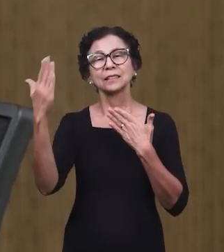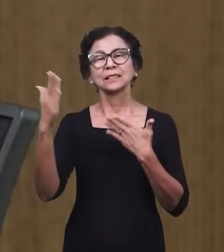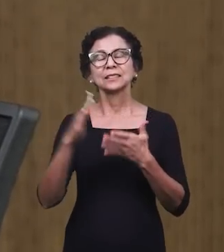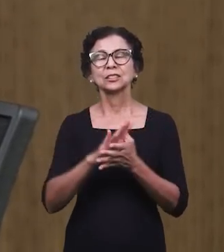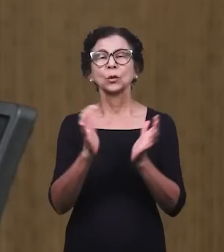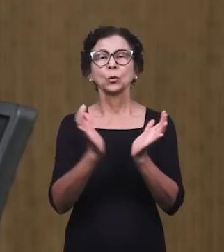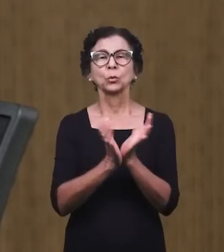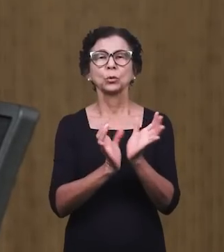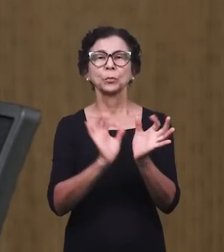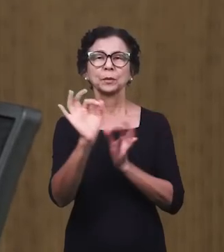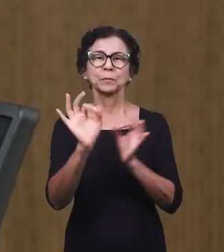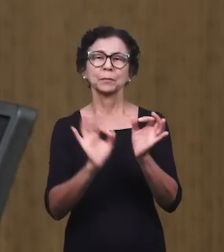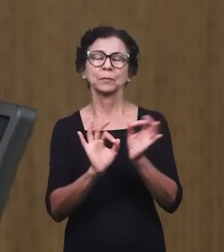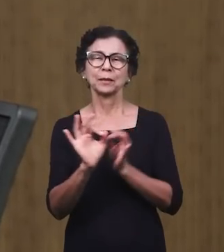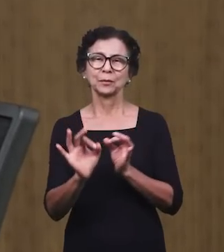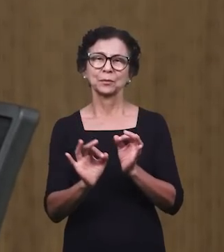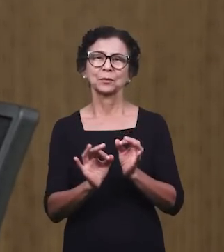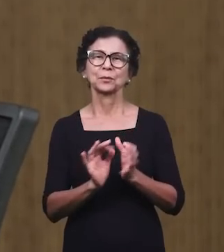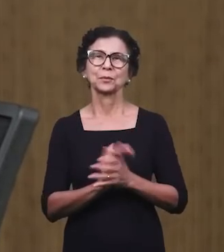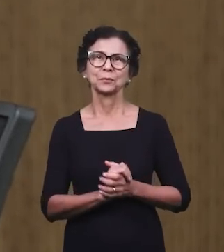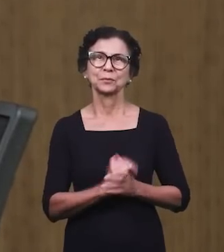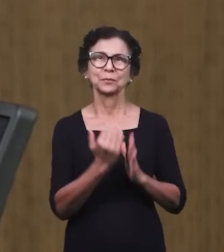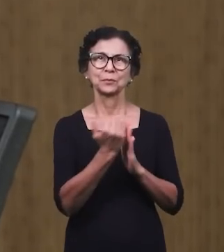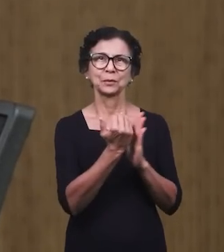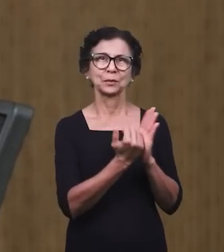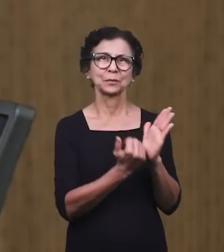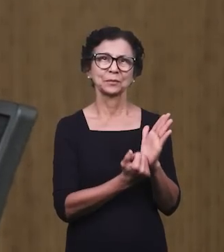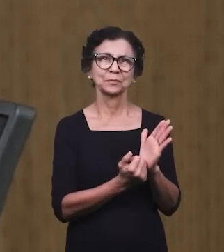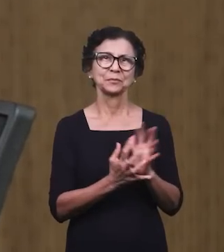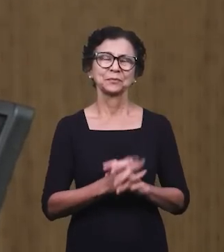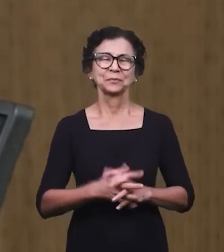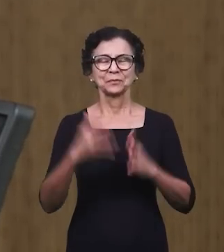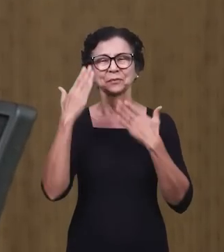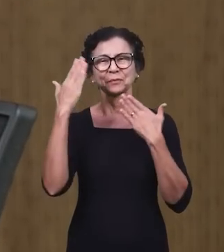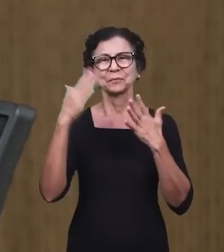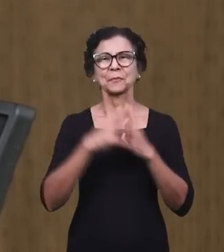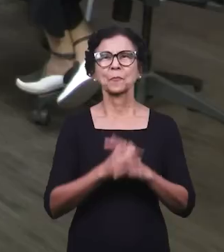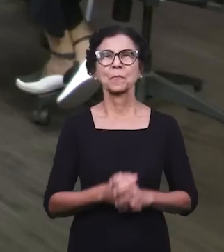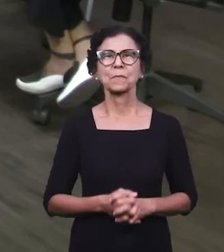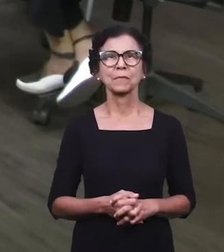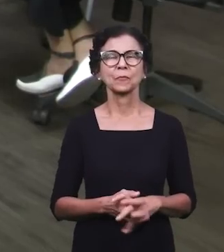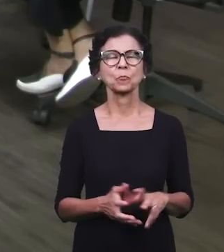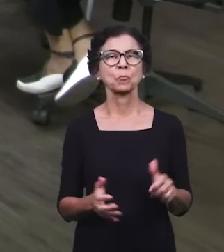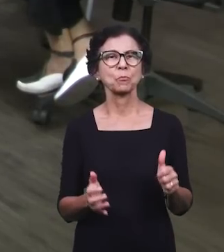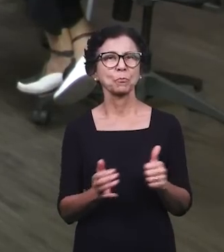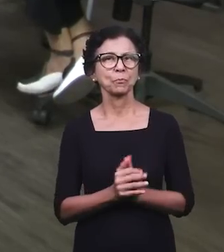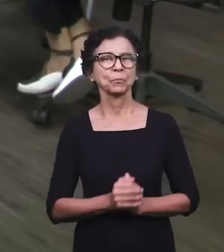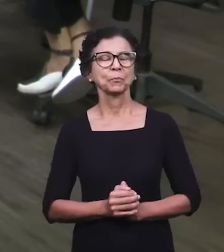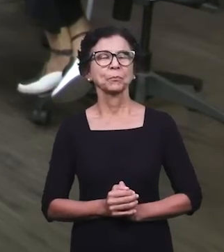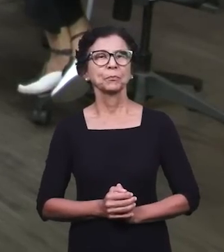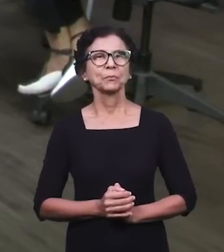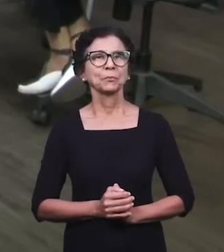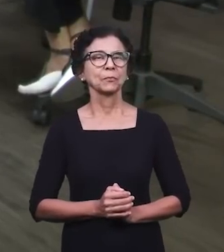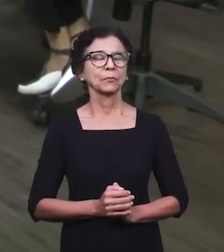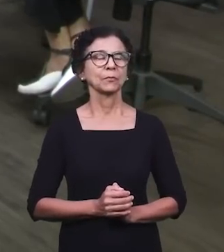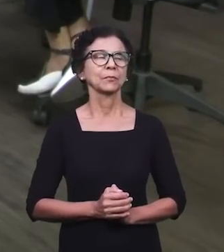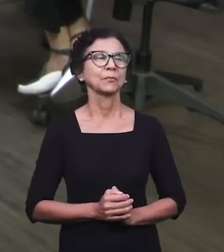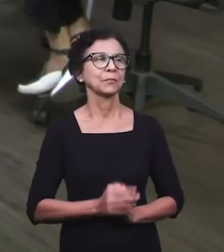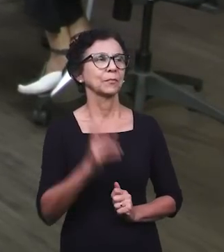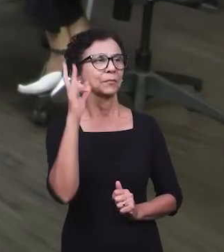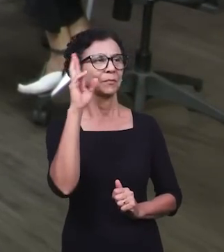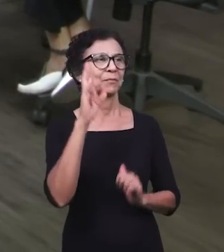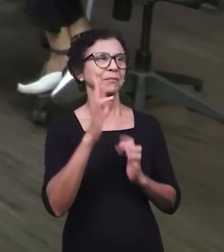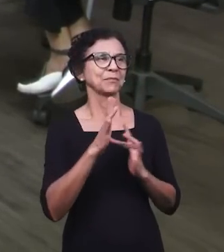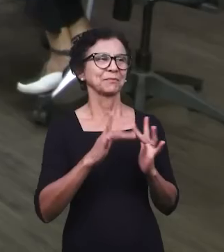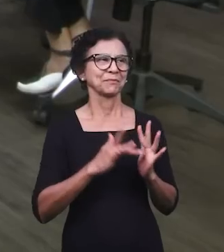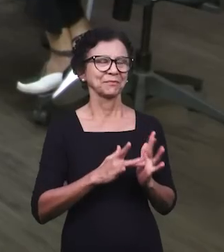roteiro, Karina, Maritza, Raíssa, Thalisson, Rafael, nosso muito obrigada. Amém. Amém. Júlio, paz do Senhor. Alegria